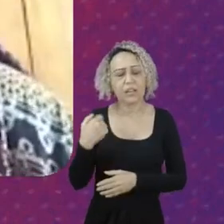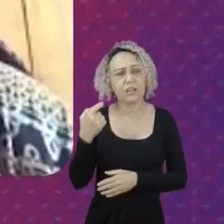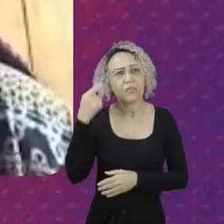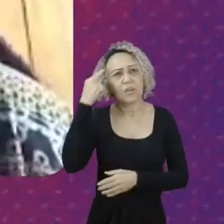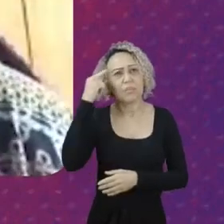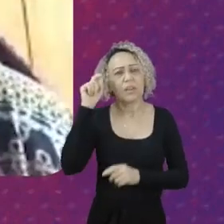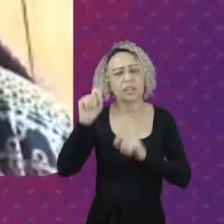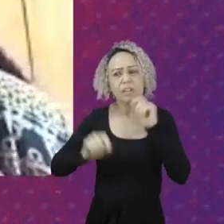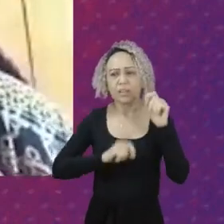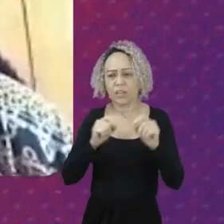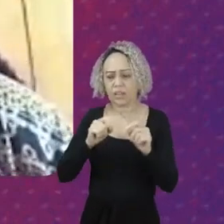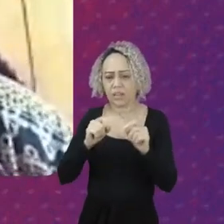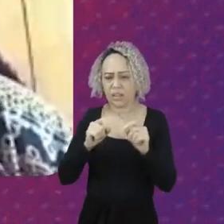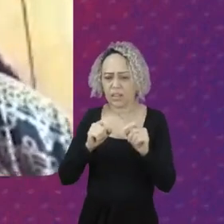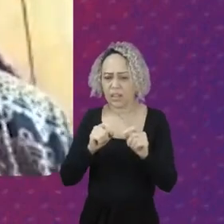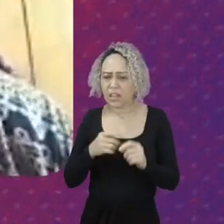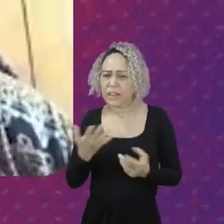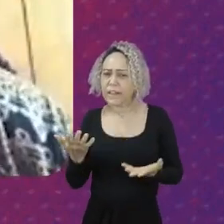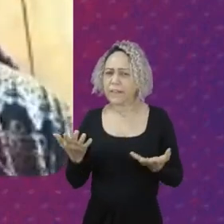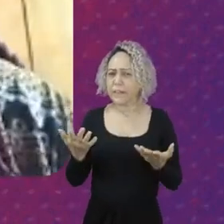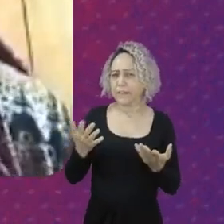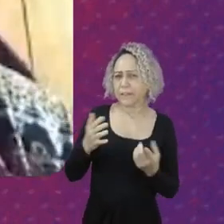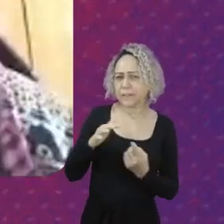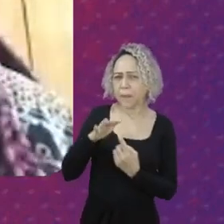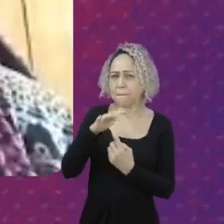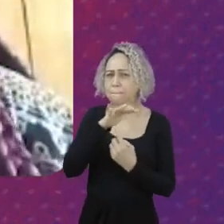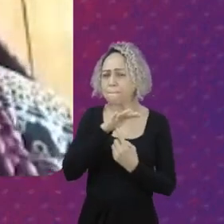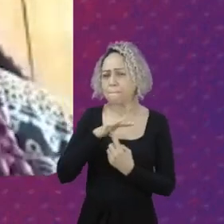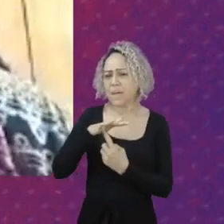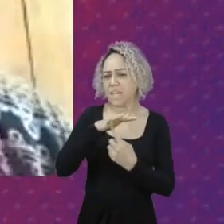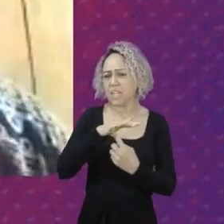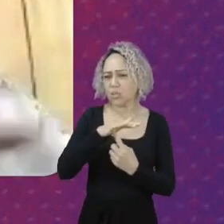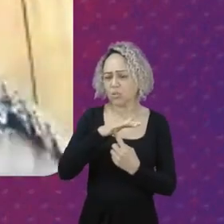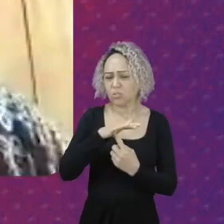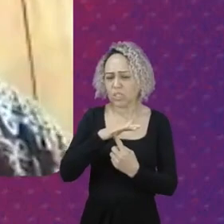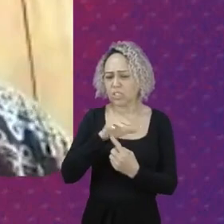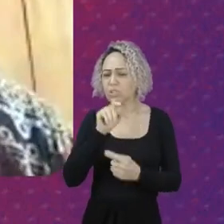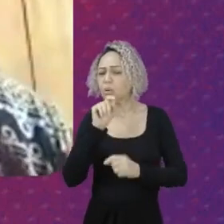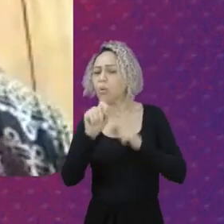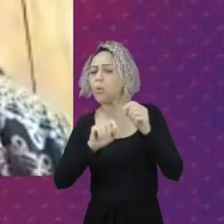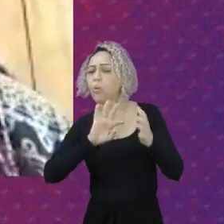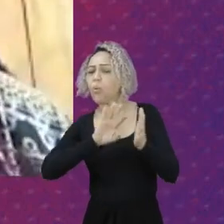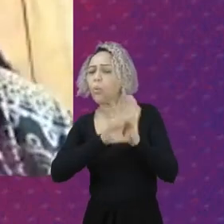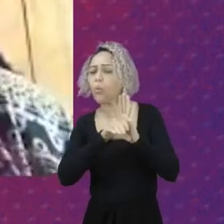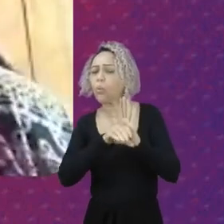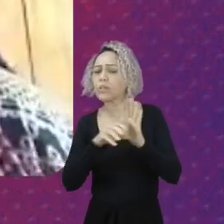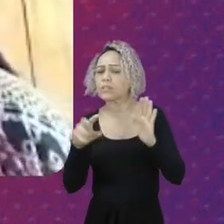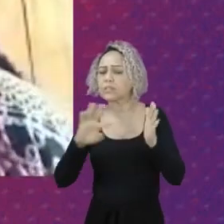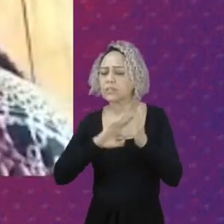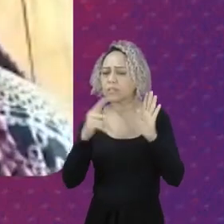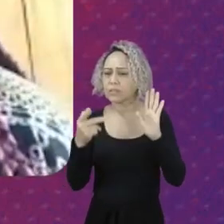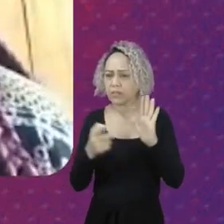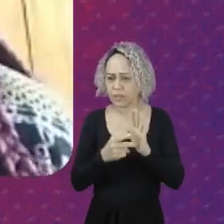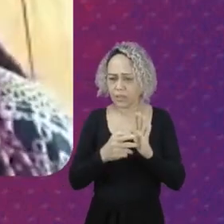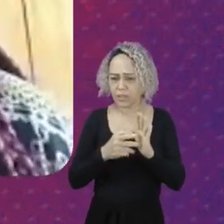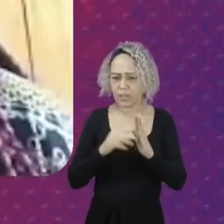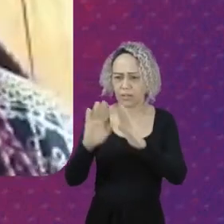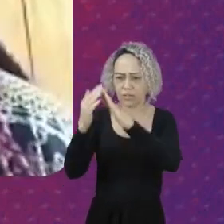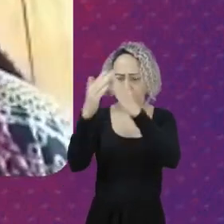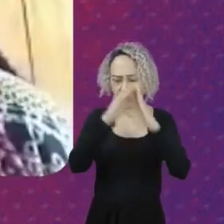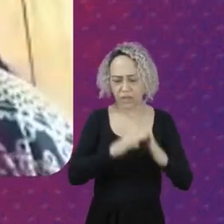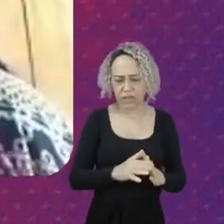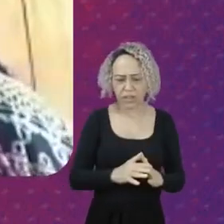esse mito de fundação da favela e do conceito de favela, né, que desde a década